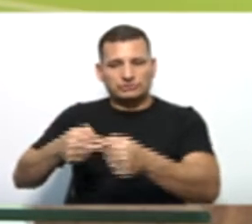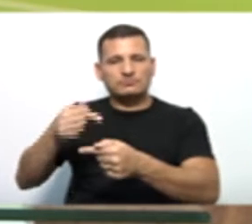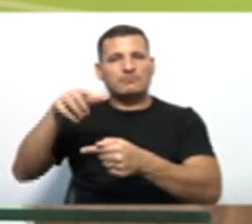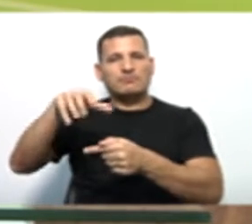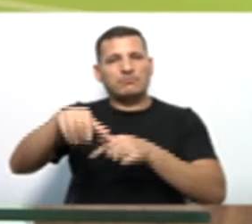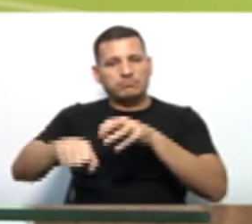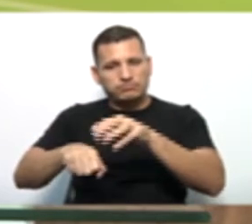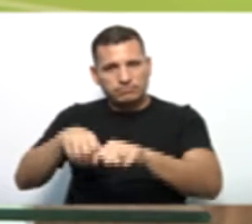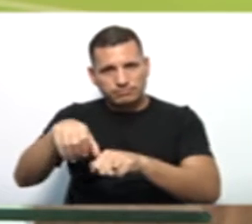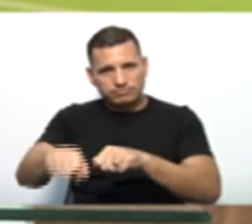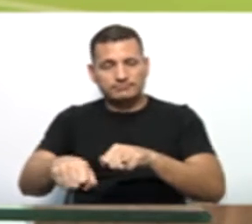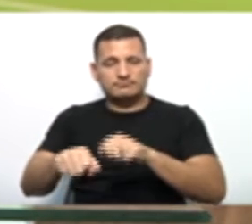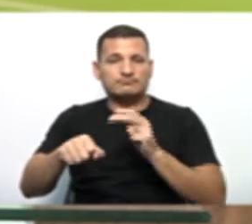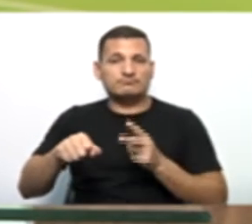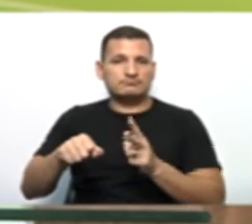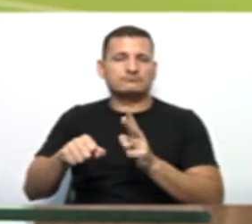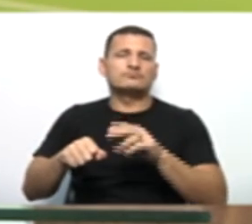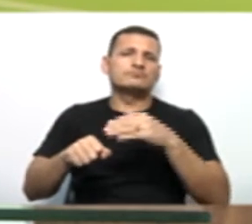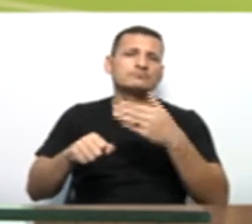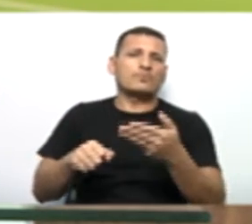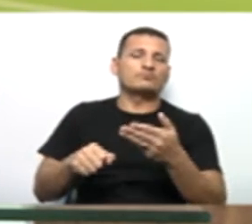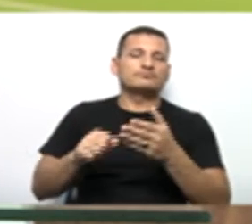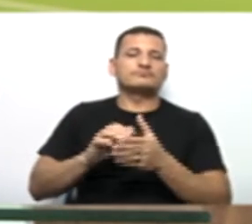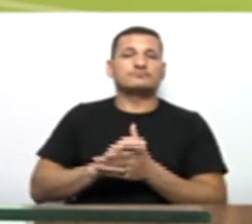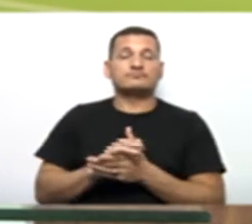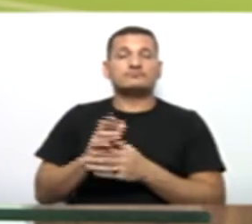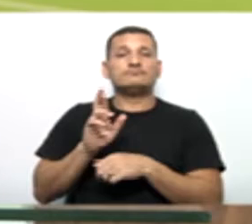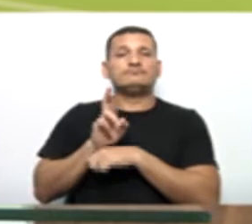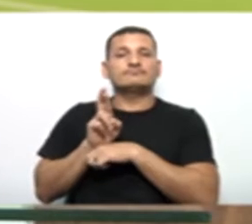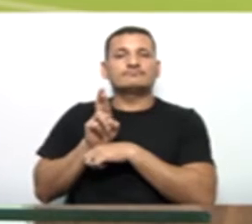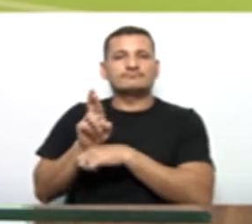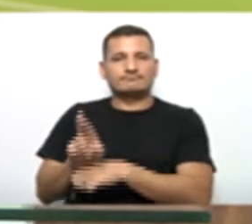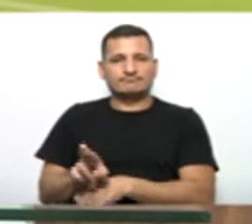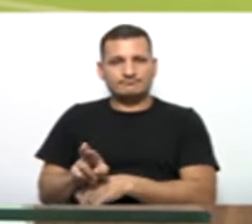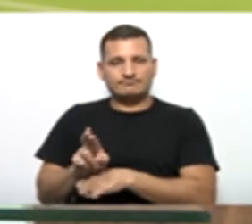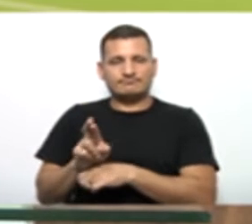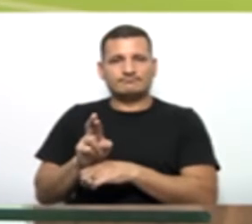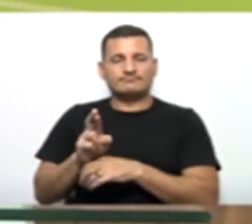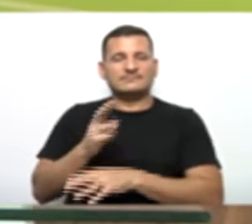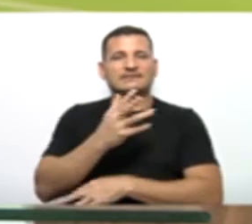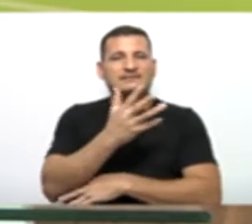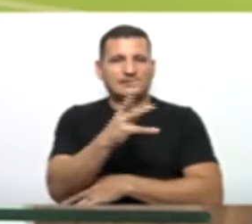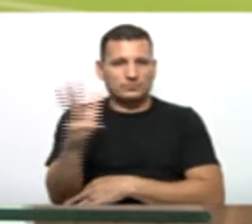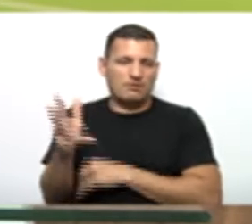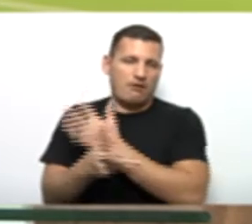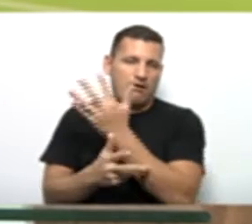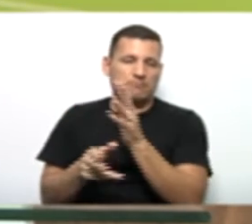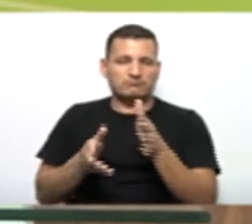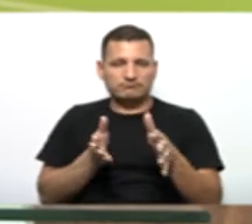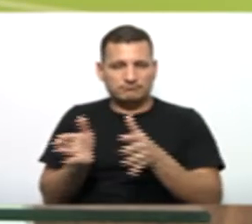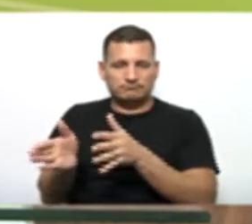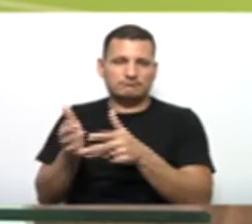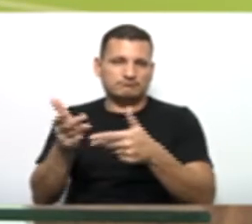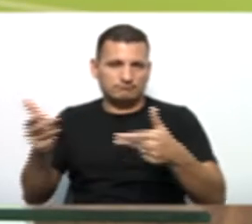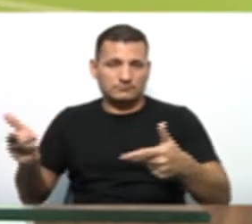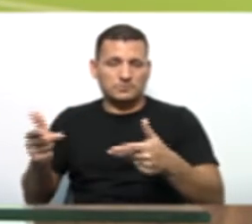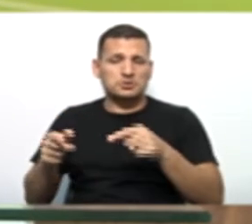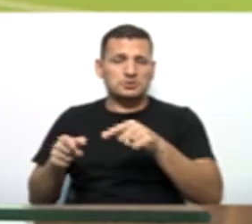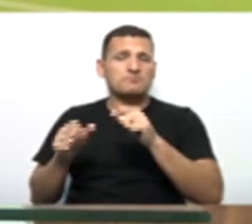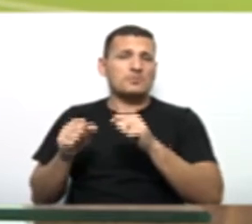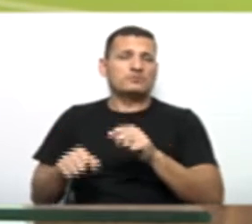Então, qual é a ideia? A ideia é que o recurso natural que nós dispomos hoje, ele possa